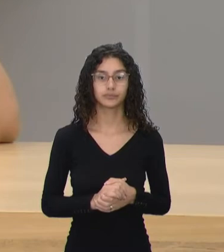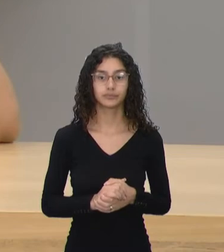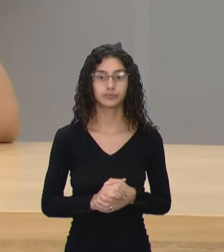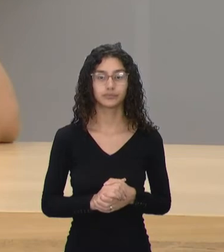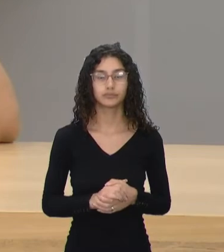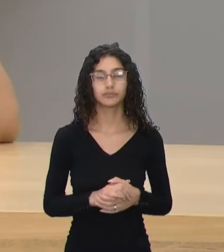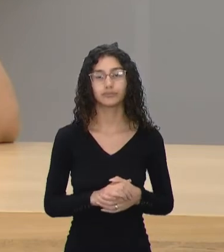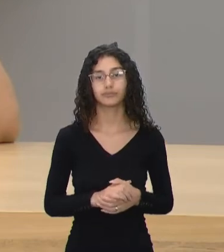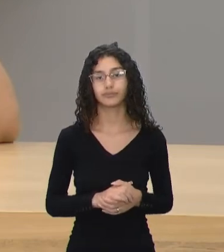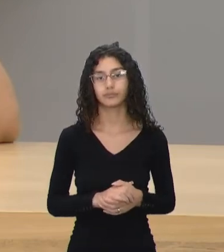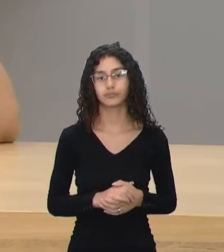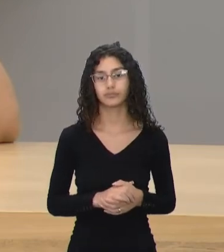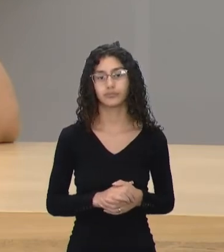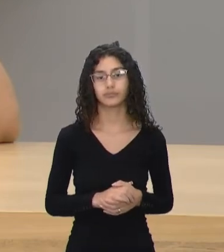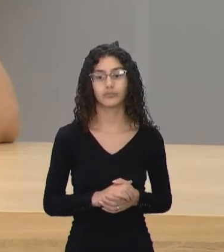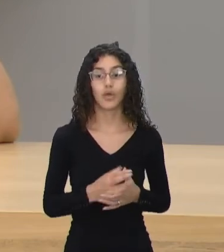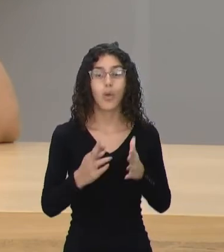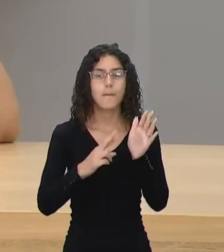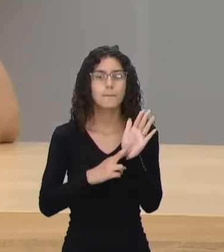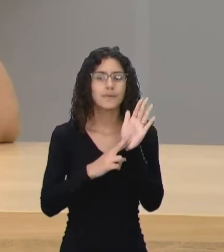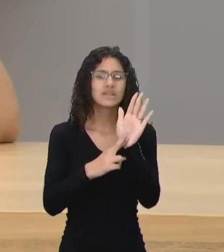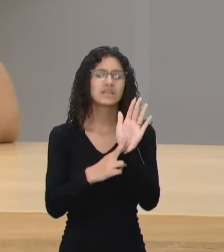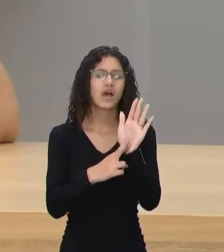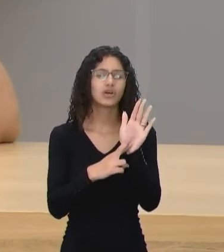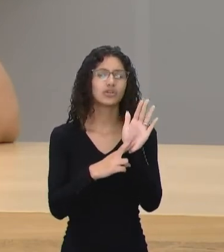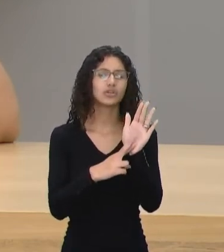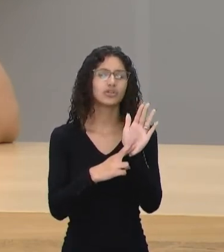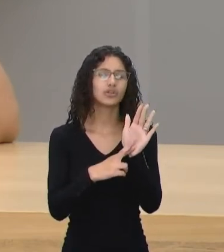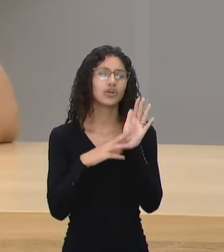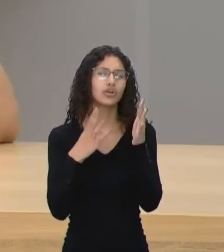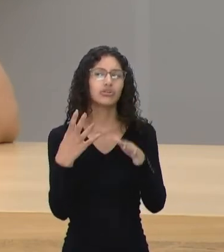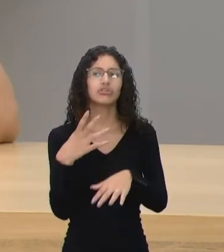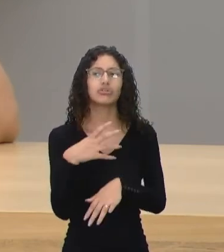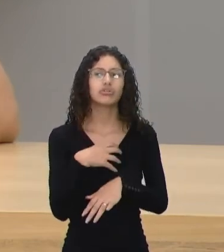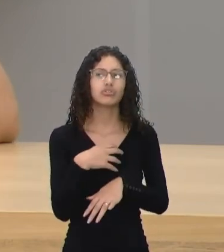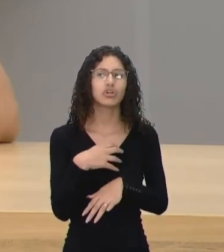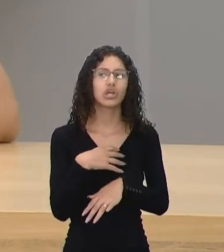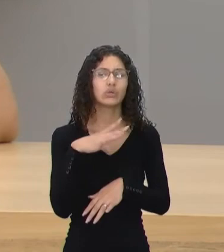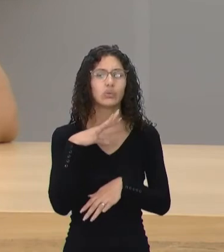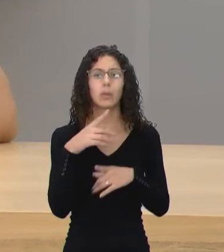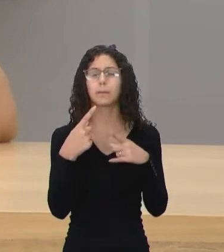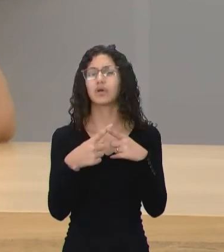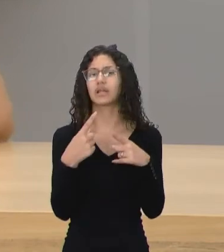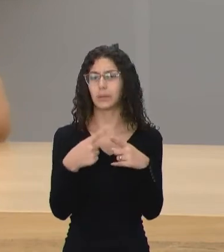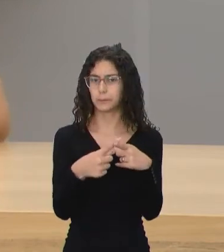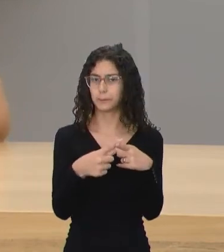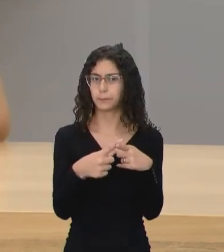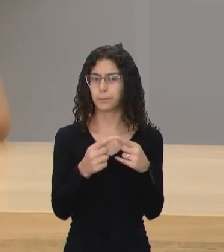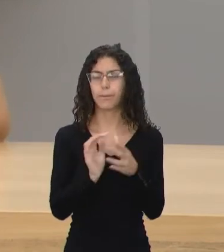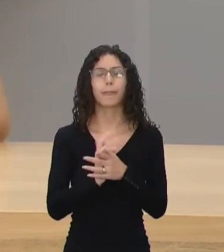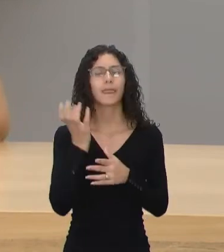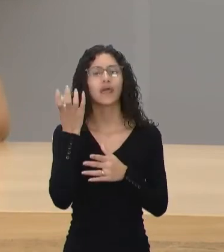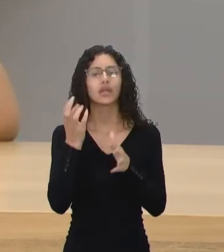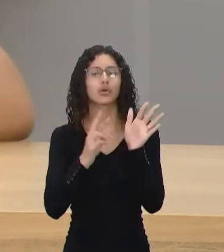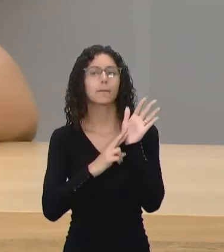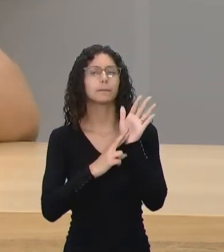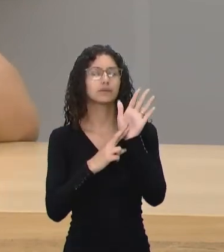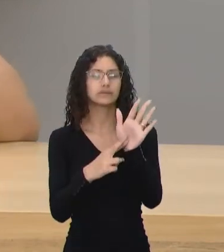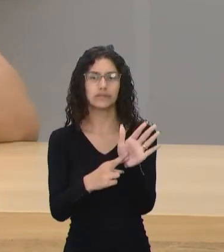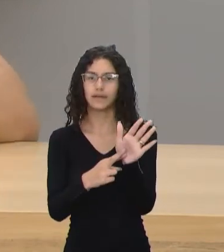entre aspas, mostrados de maneira mais pejorativa. Por quê? Eles queriam mostrar